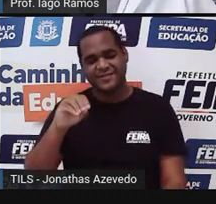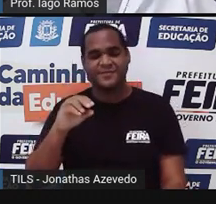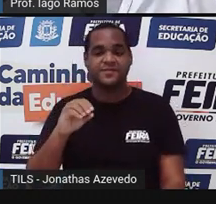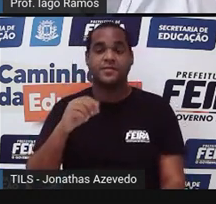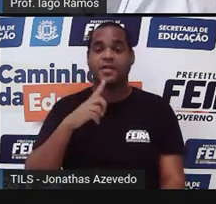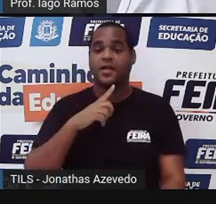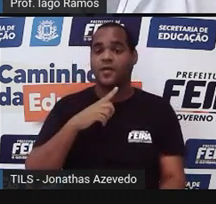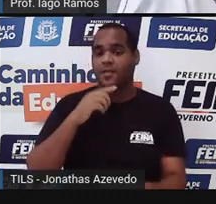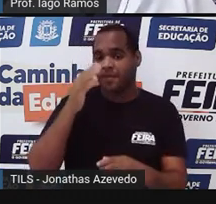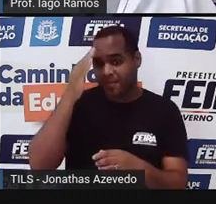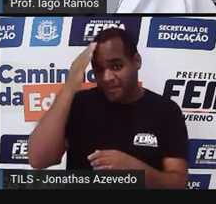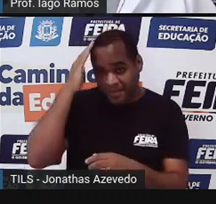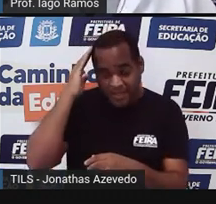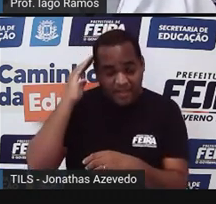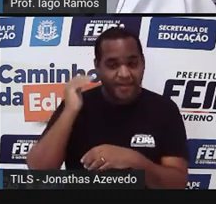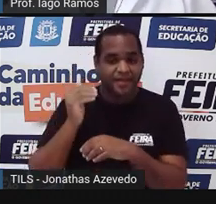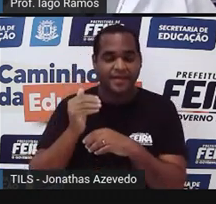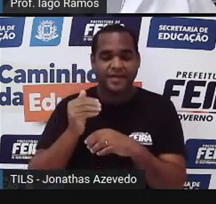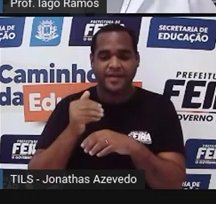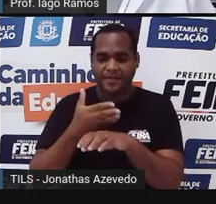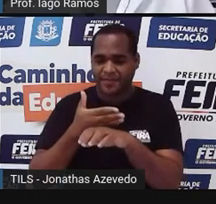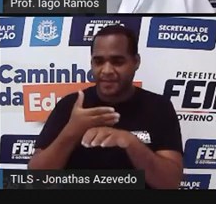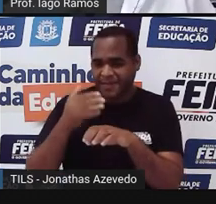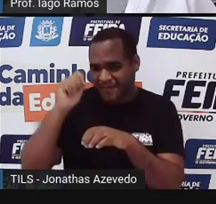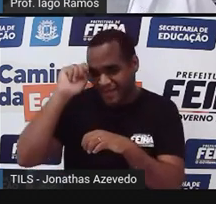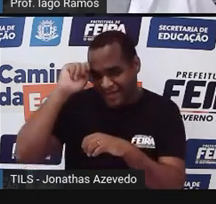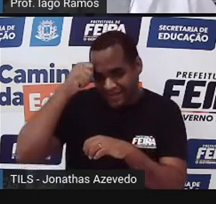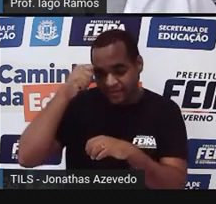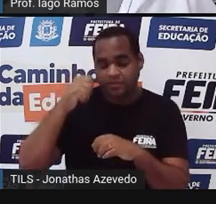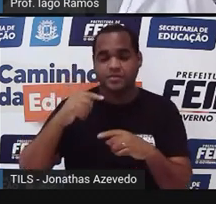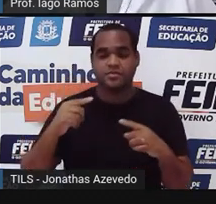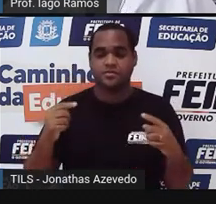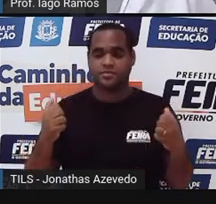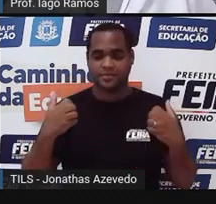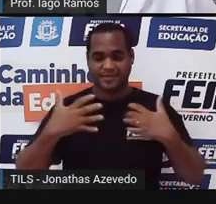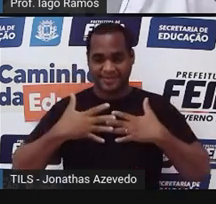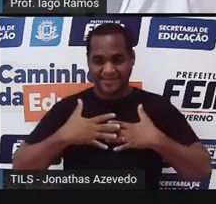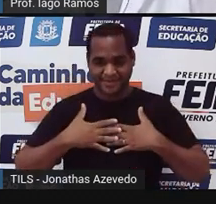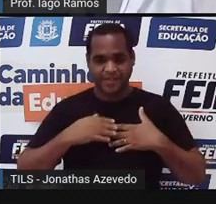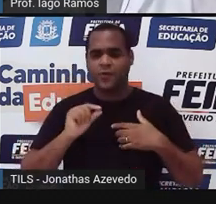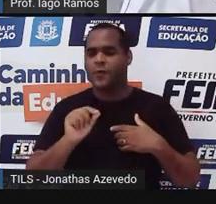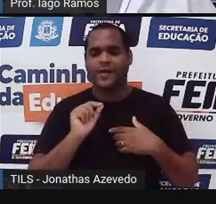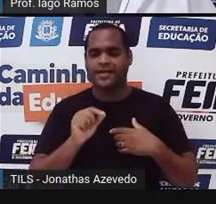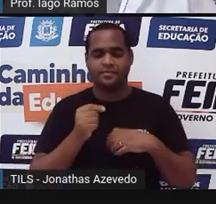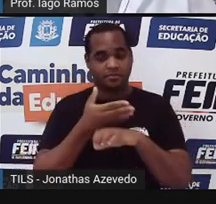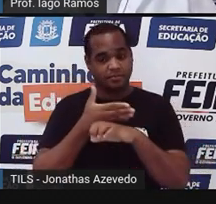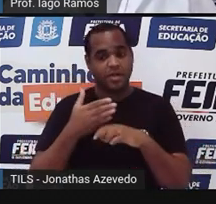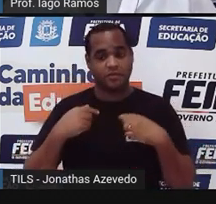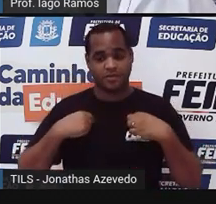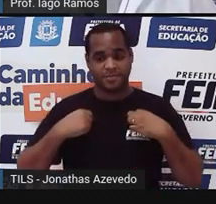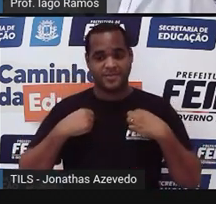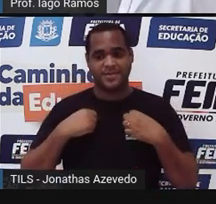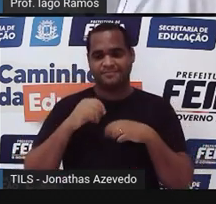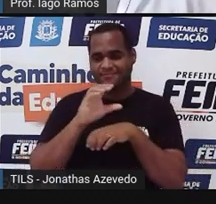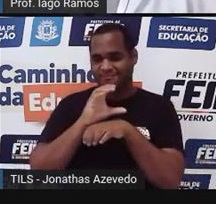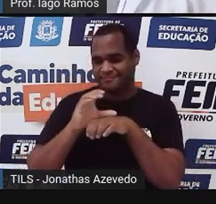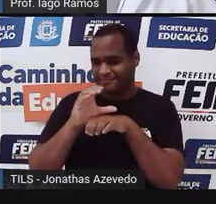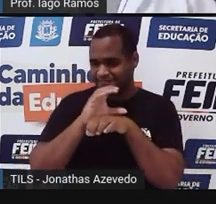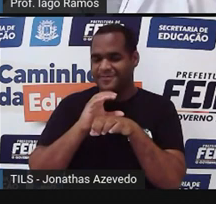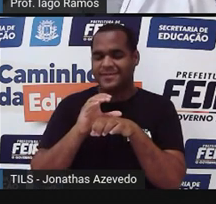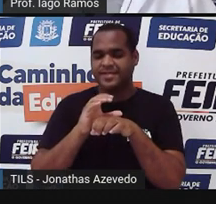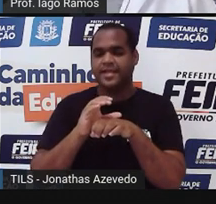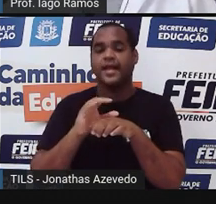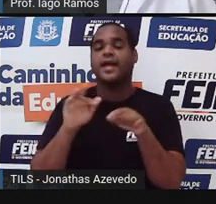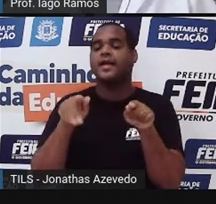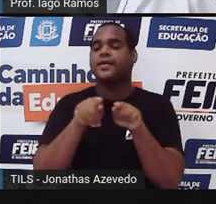branca, o meu cabelo é preto, nesse momento eu visto uma camisa cinza, sem estampas. Por cima, visto